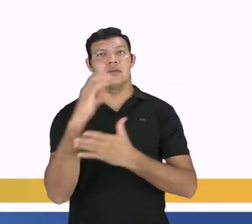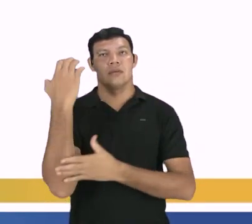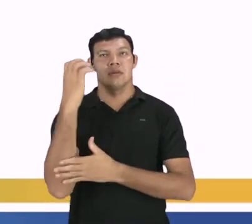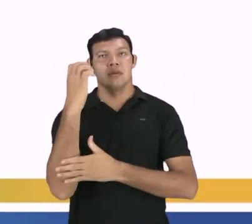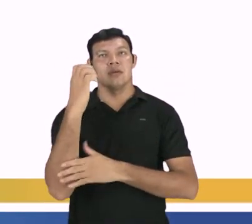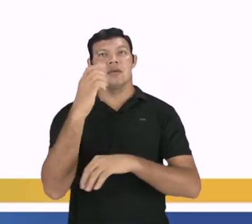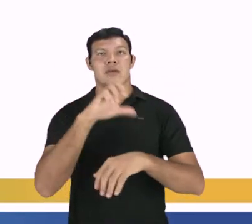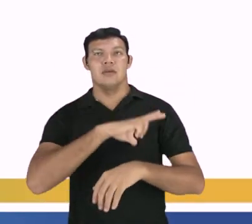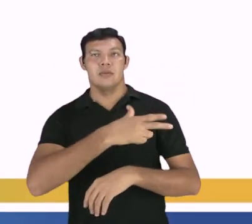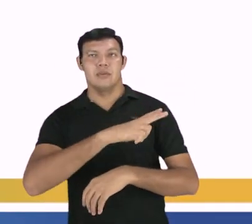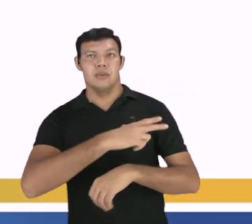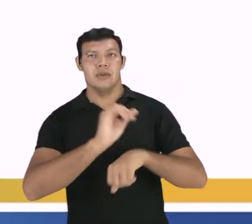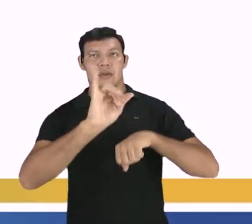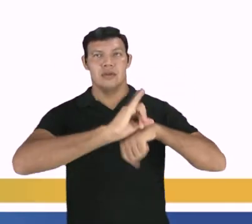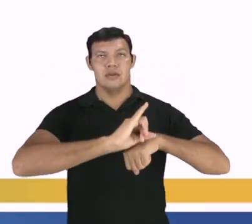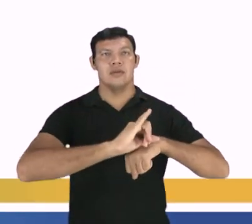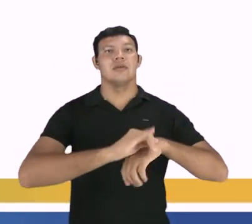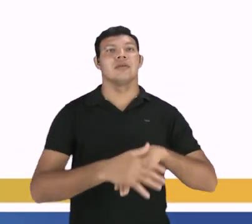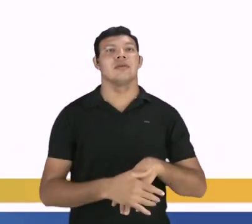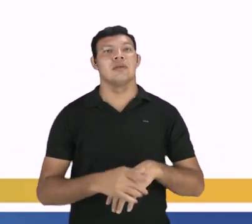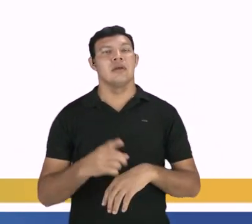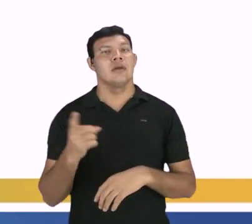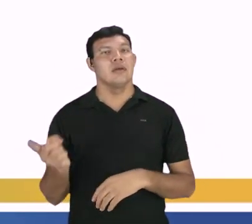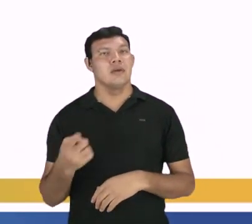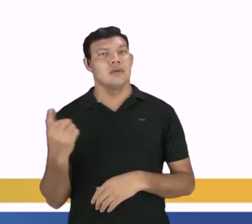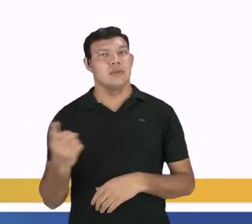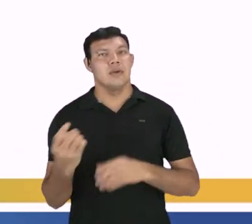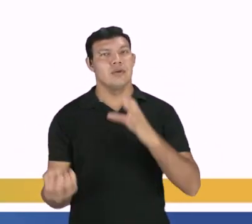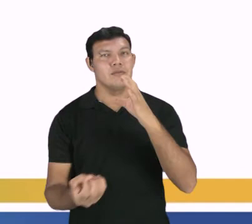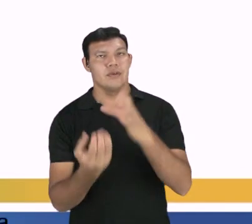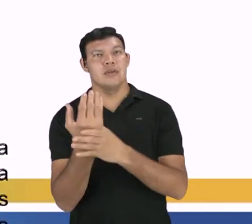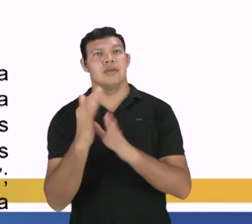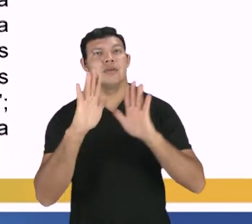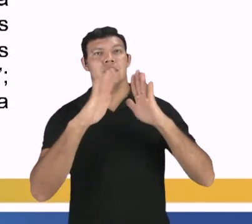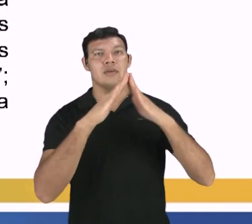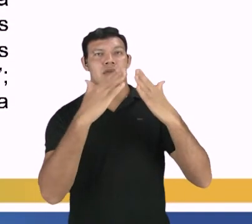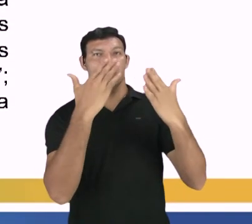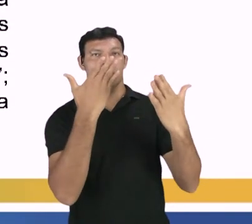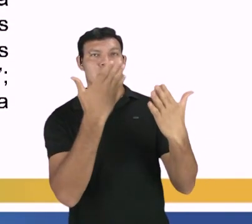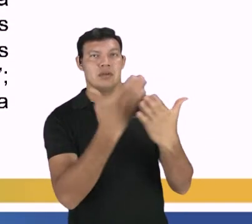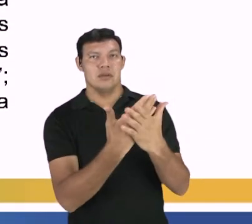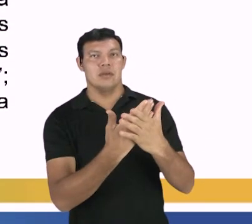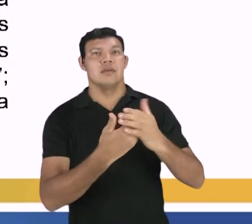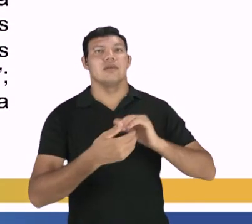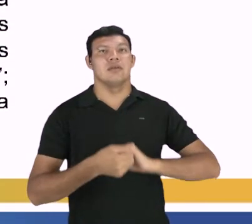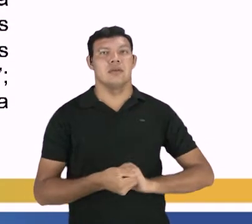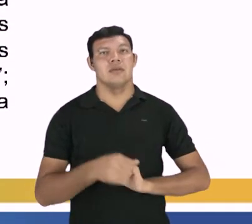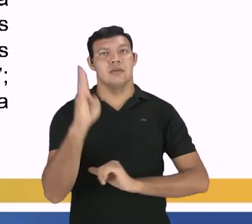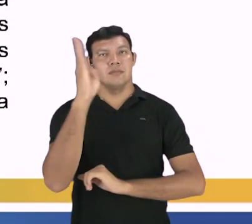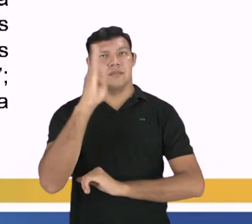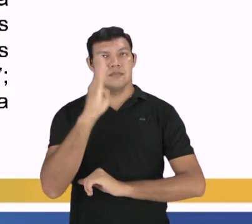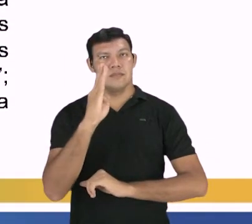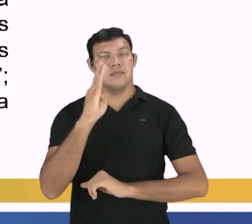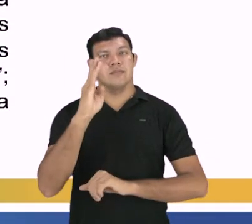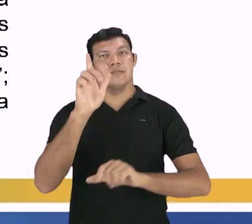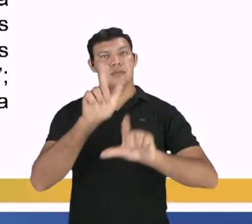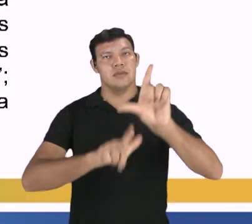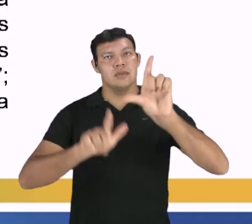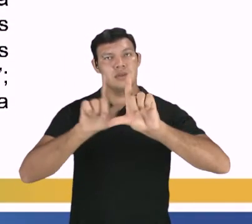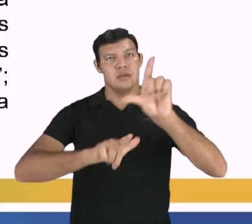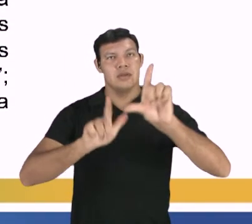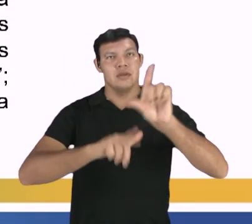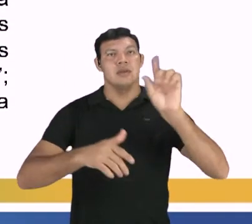e imortal fundador da Academia Brasileira de Letras. Então, tem peso aí na vida dele, né? Natural